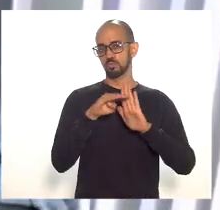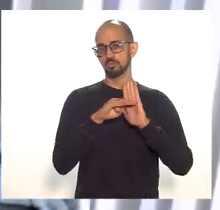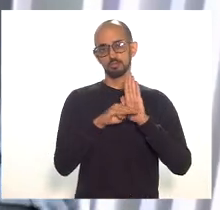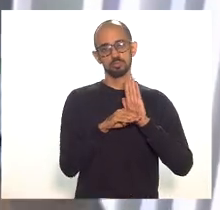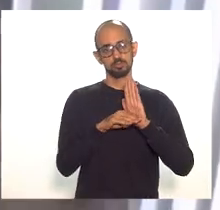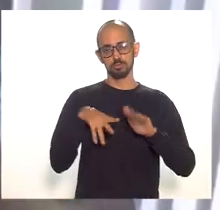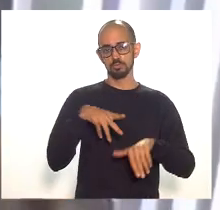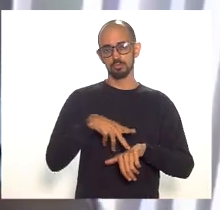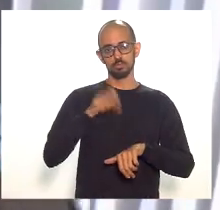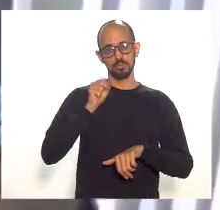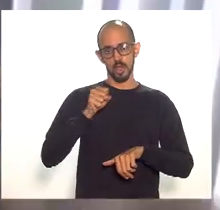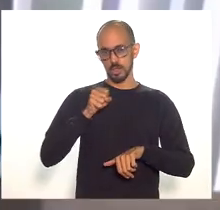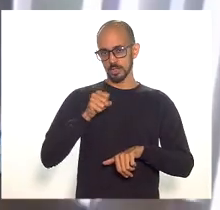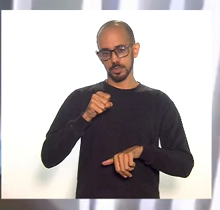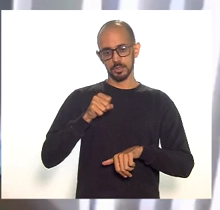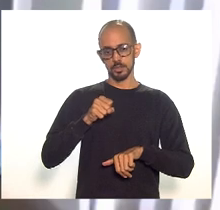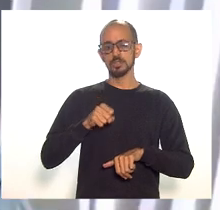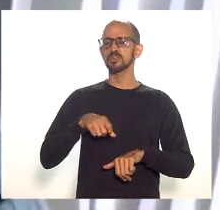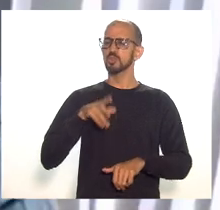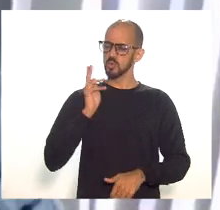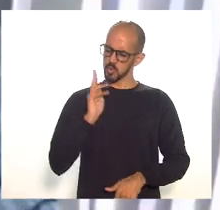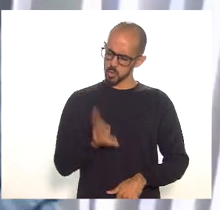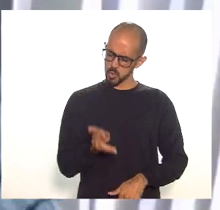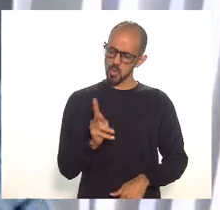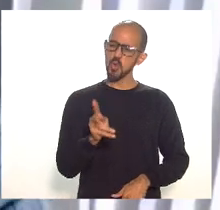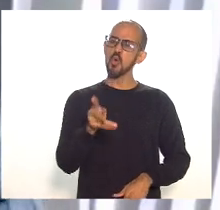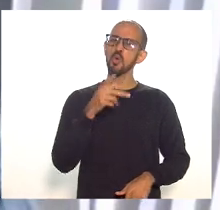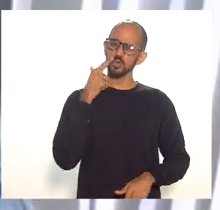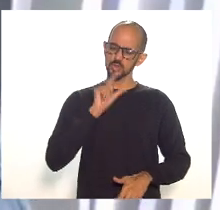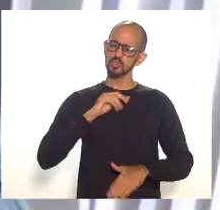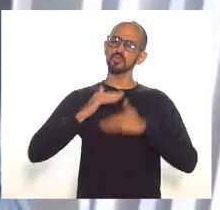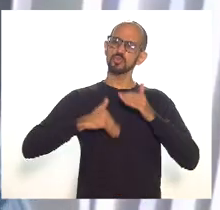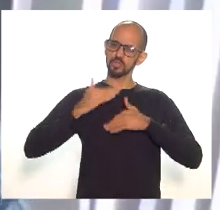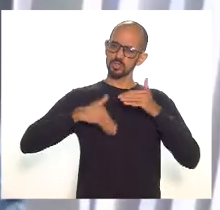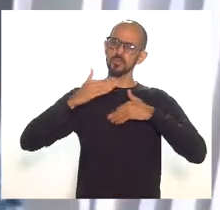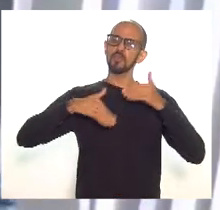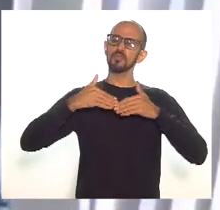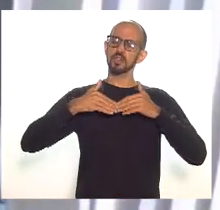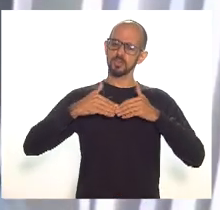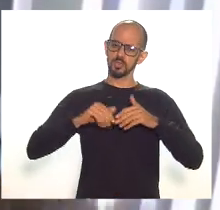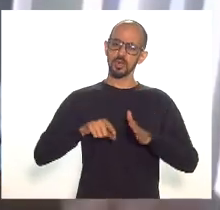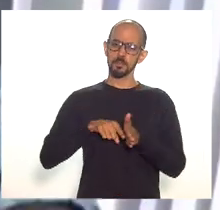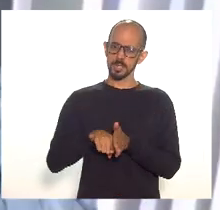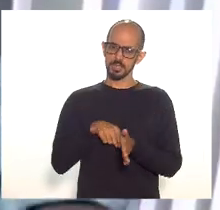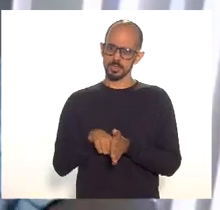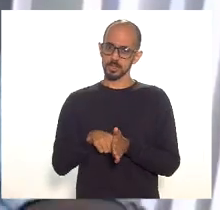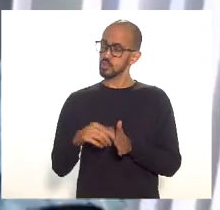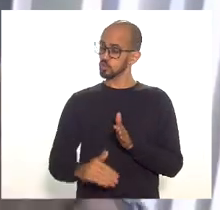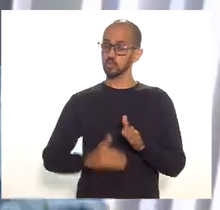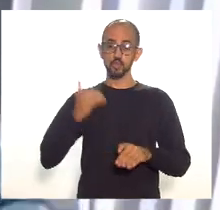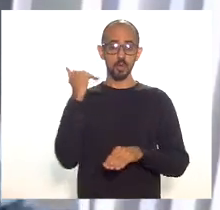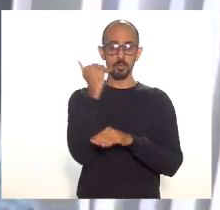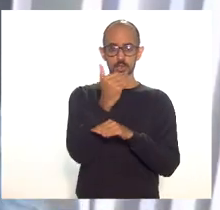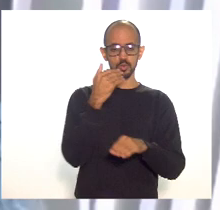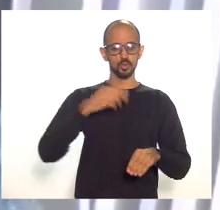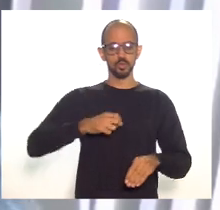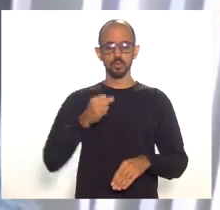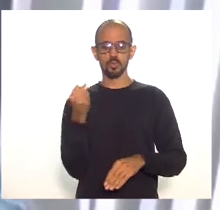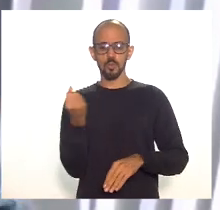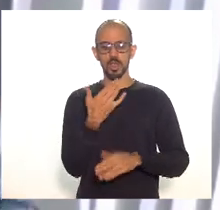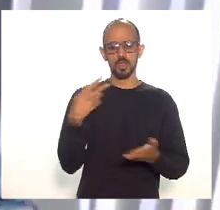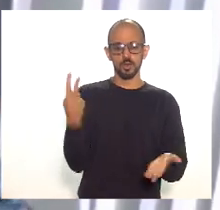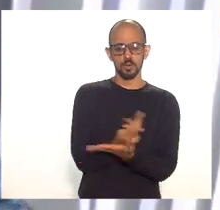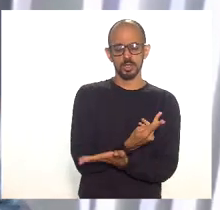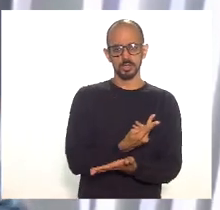pós-graduação puderam, durante um período, desenvolver seus trabalhos, sua pesquisa, sobretudo quando passou aquele período de